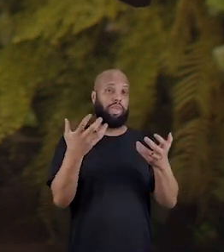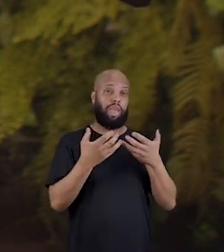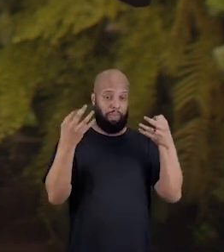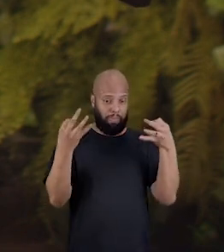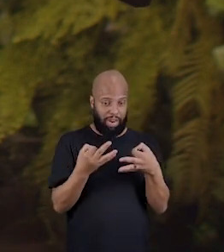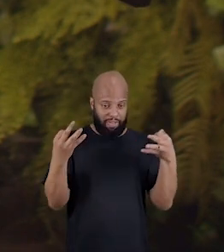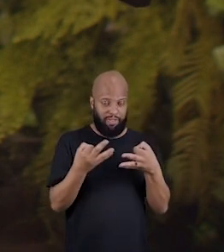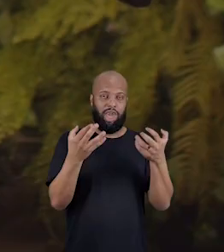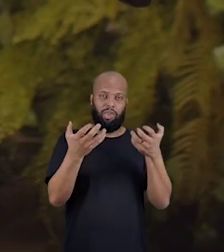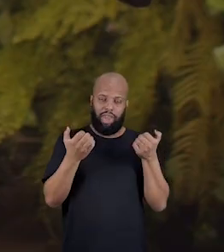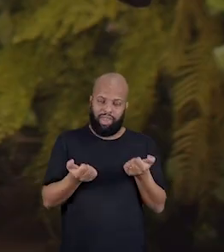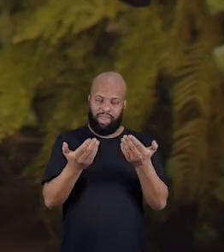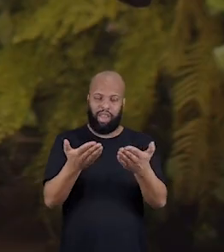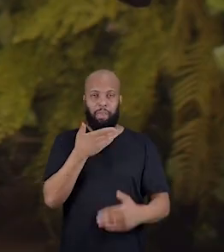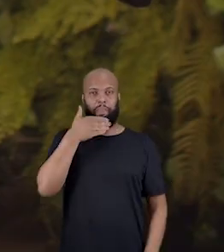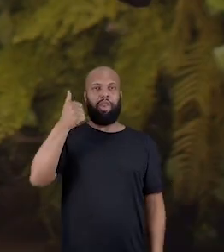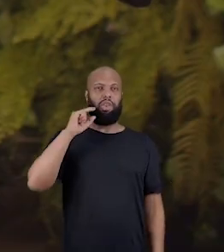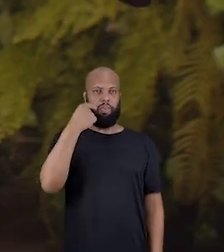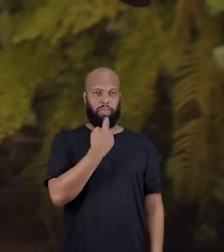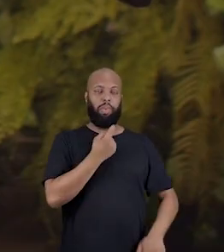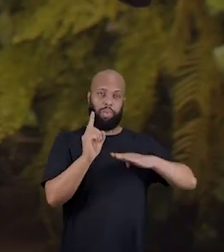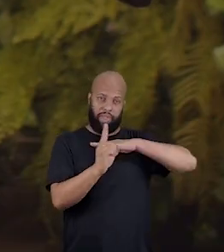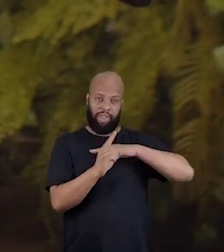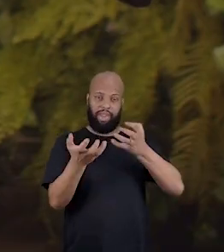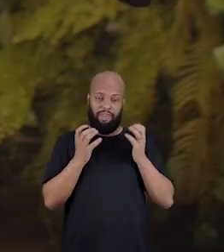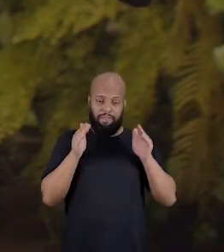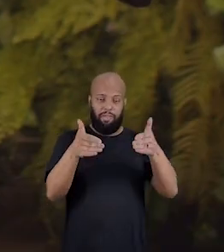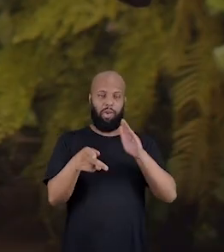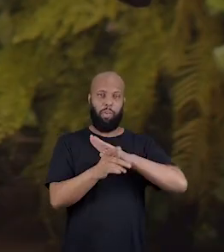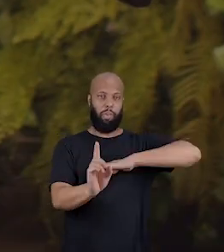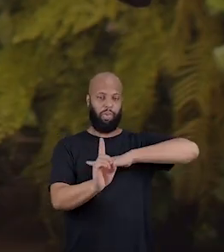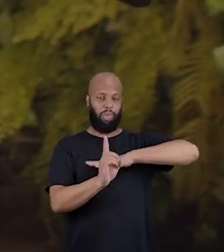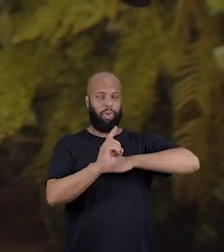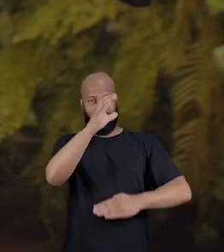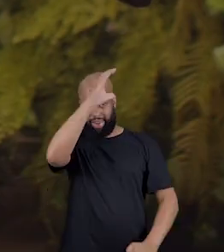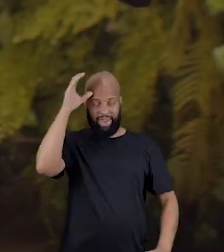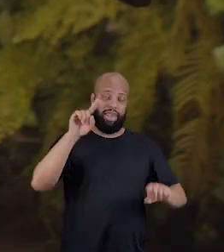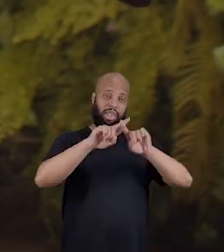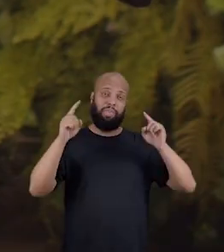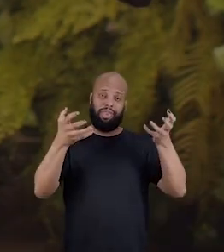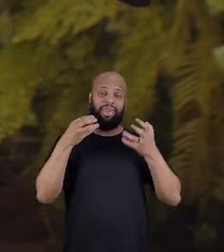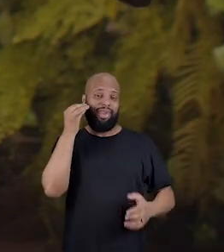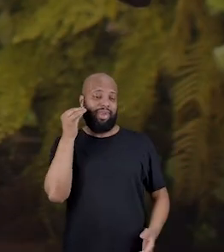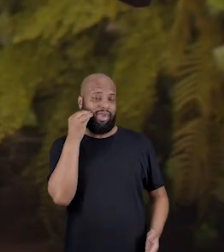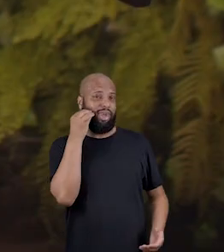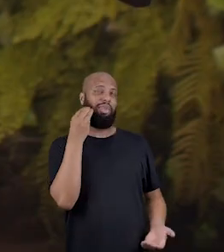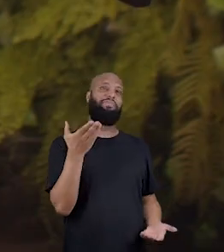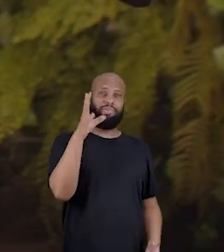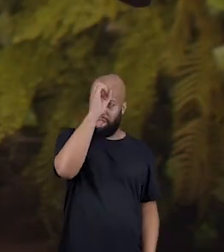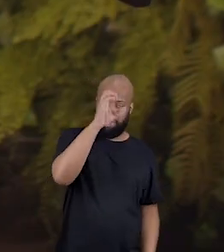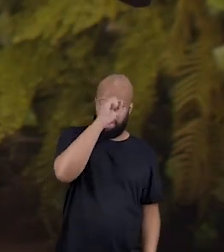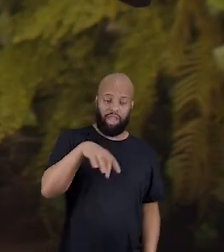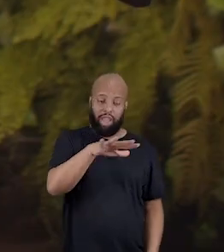busca excelência, a gente é um banco que quer fazer o melhor para o nosso cliente, que quer ser cada vez mais centrado no nosso cliente, mas a gente quer testar, errar e aprender